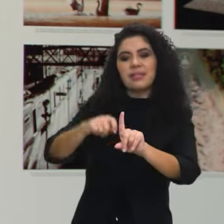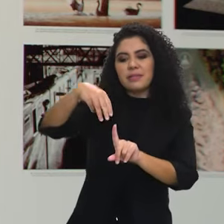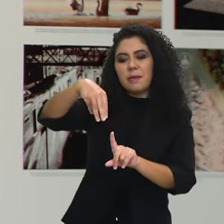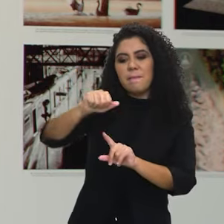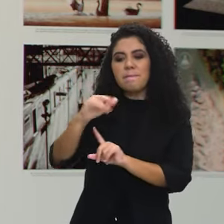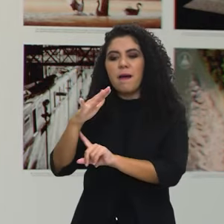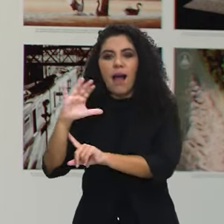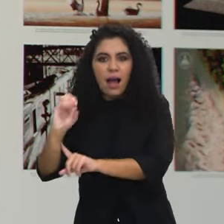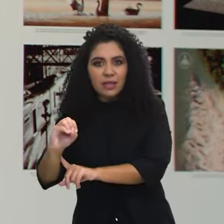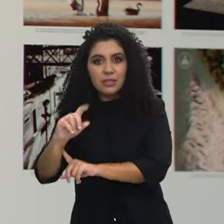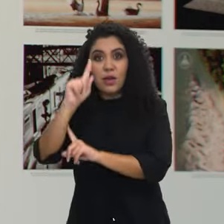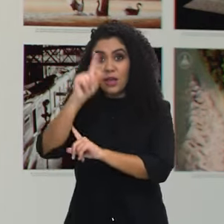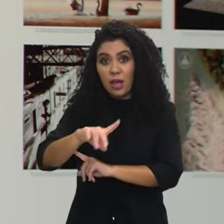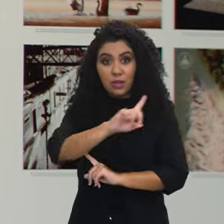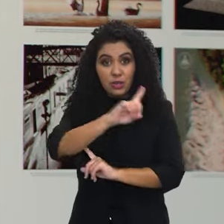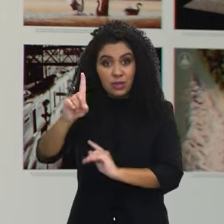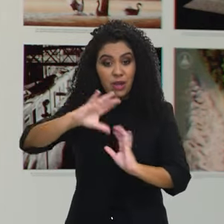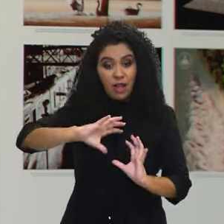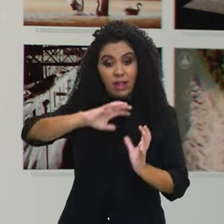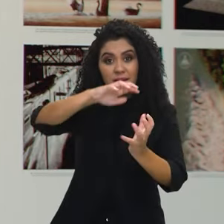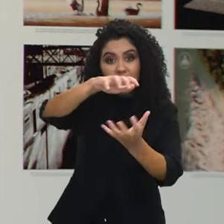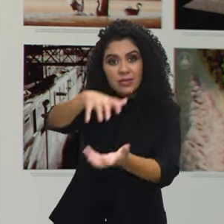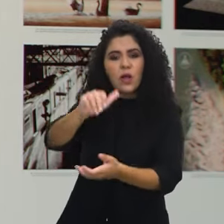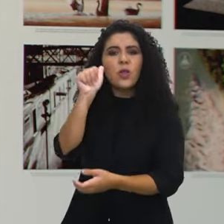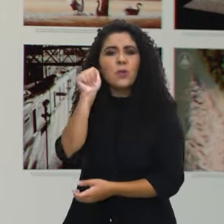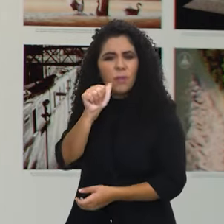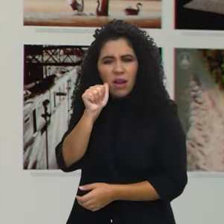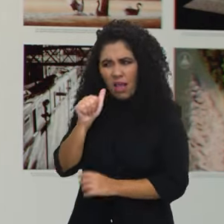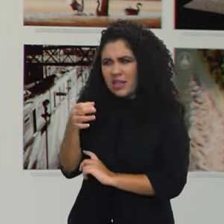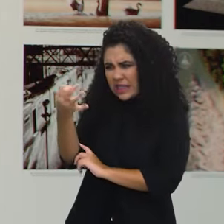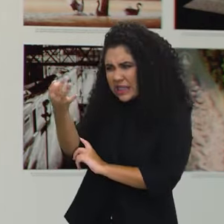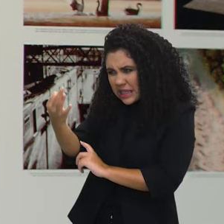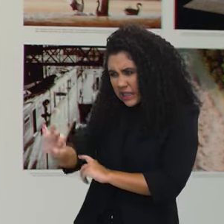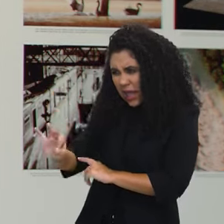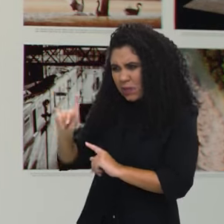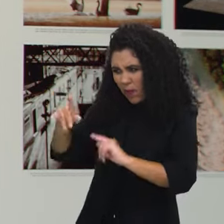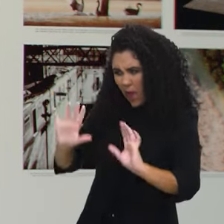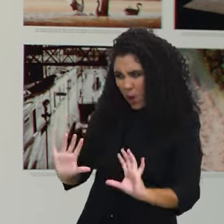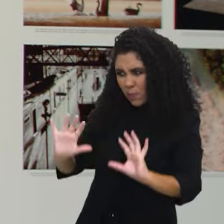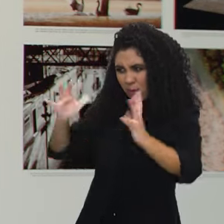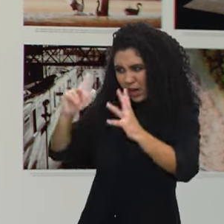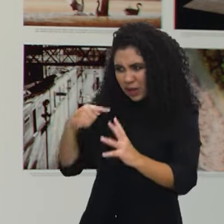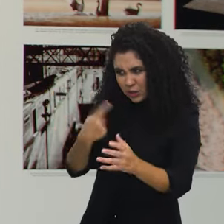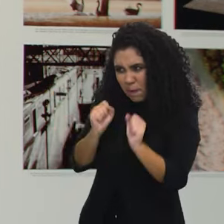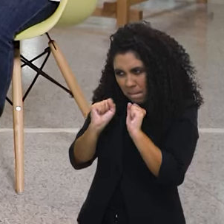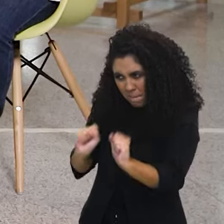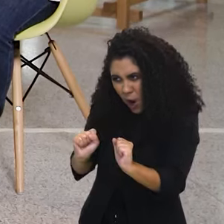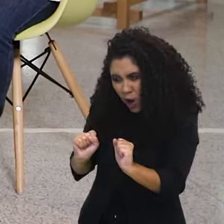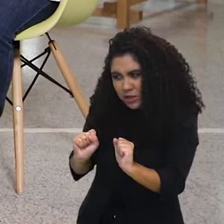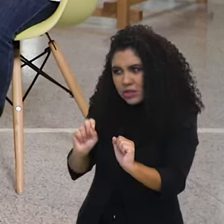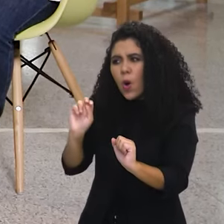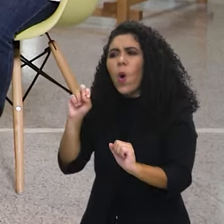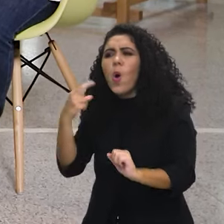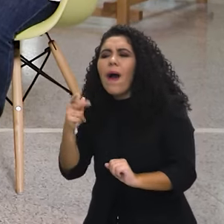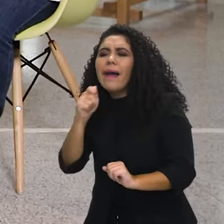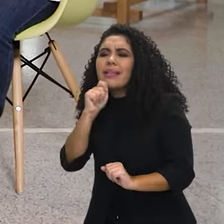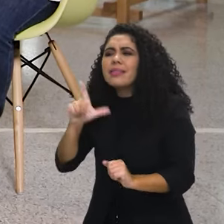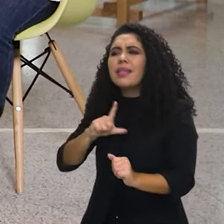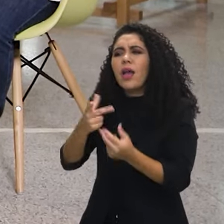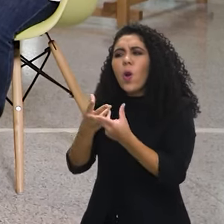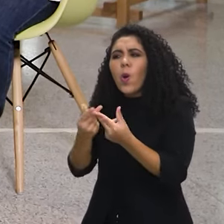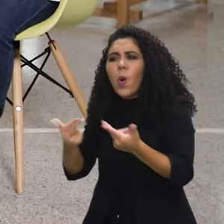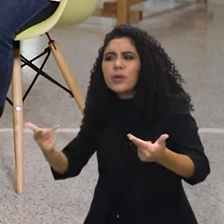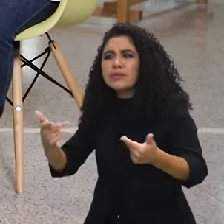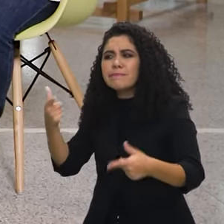mês que comemoramos né o dia internacional da mulher tá certa essa palavra ministra comemoração podos já comemorar ou Ainda temos um